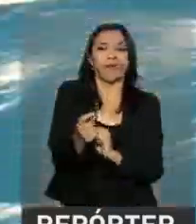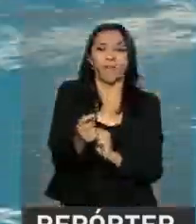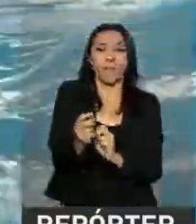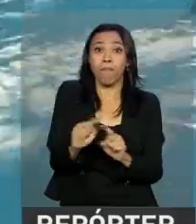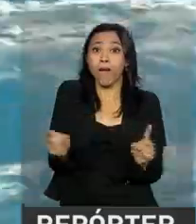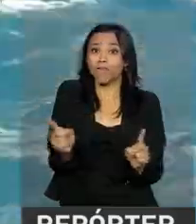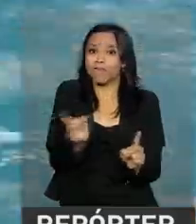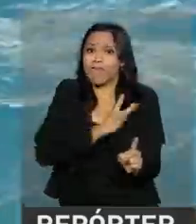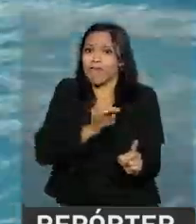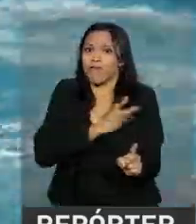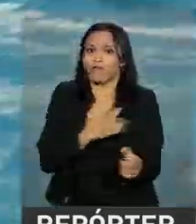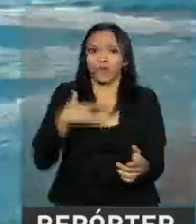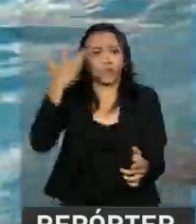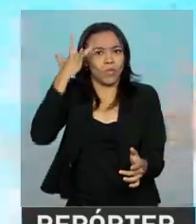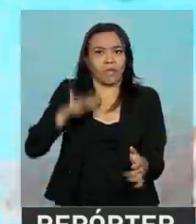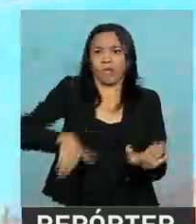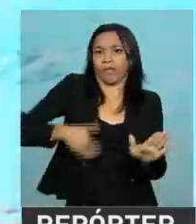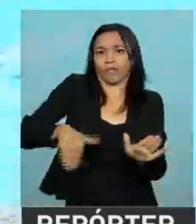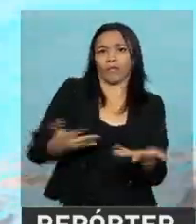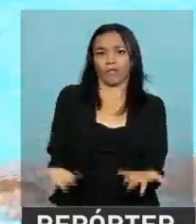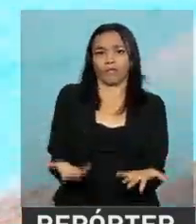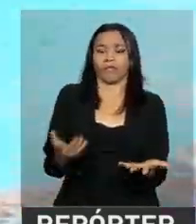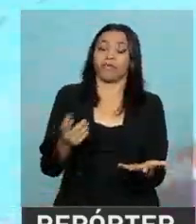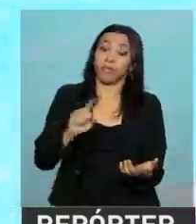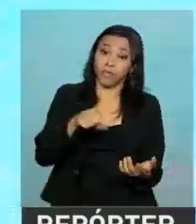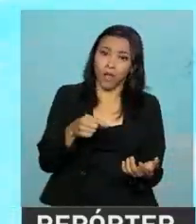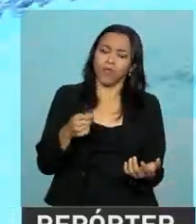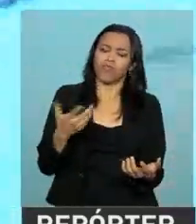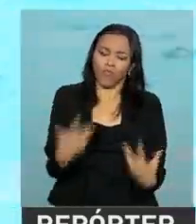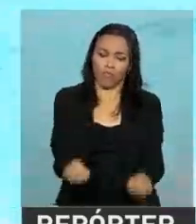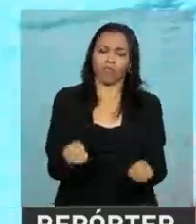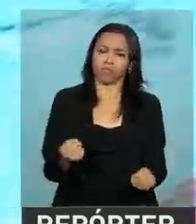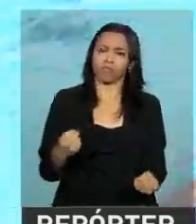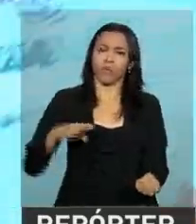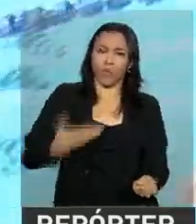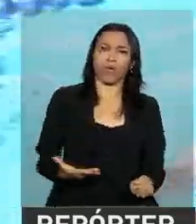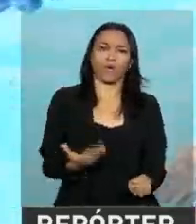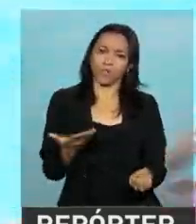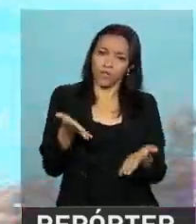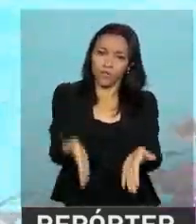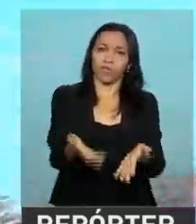medo, eu não sabia nadar. Então tá, eu vou criar coragem, eu vou. Aí eu